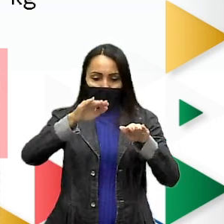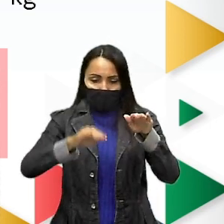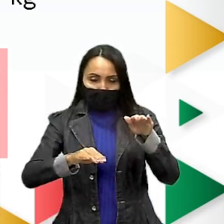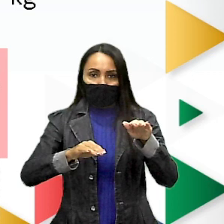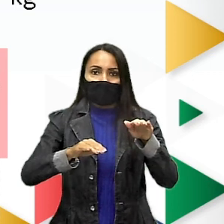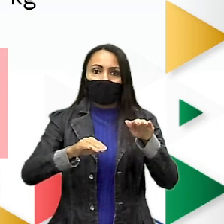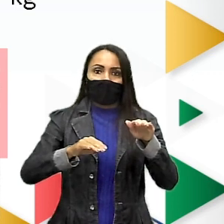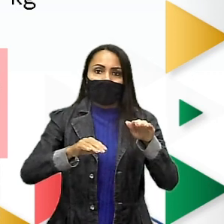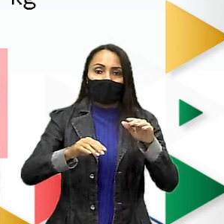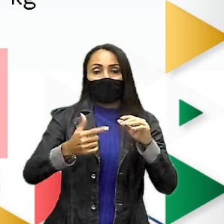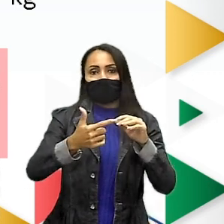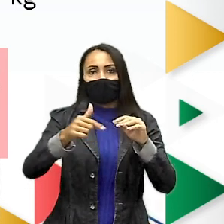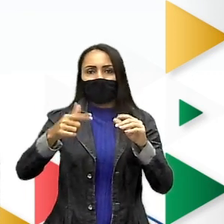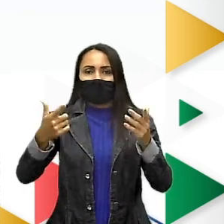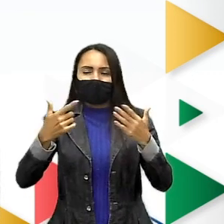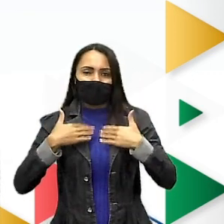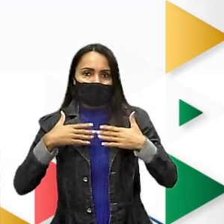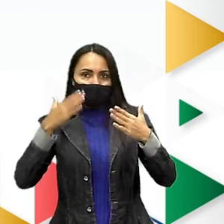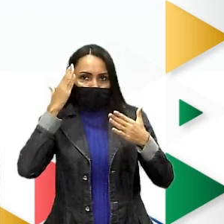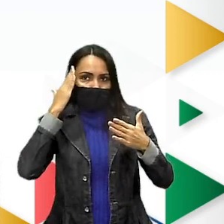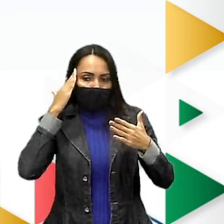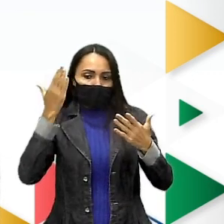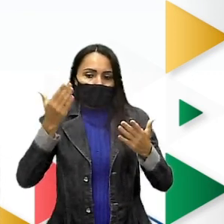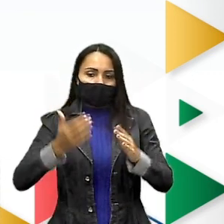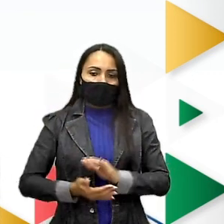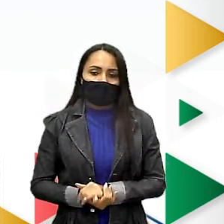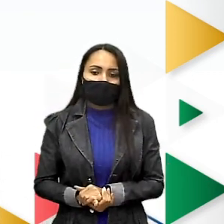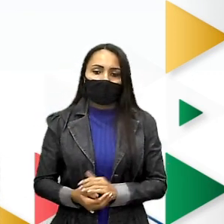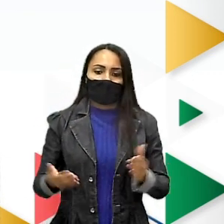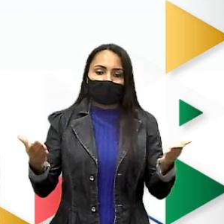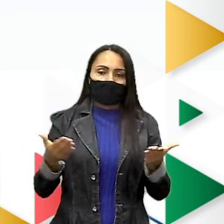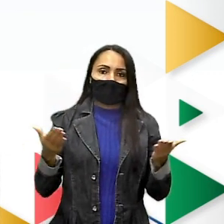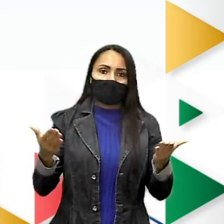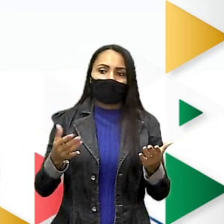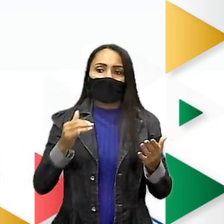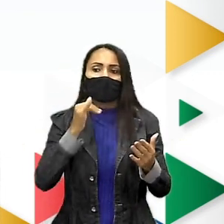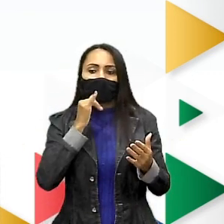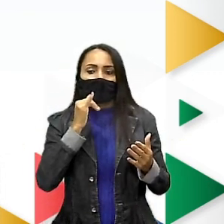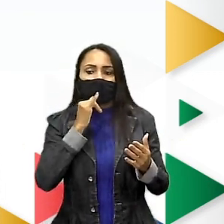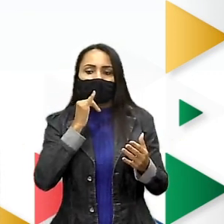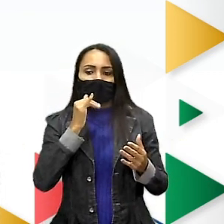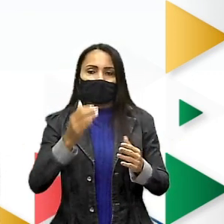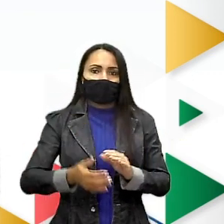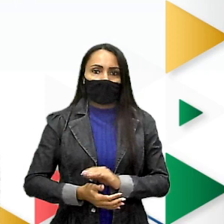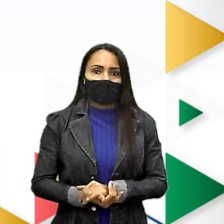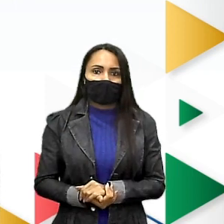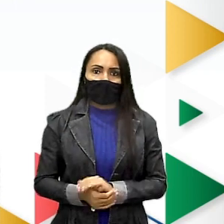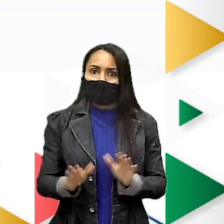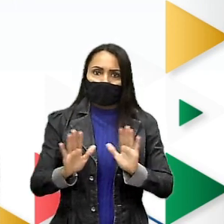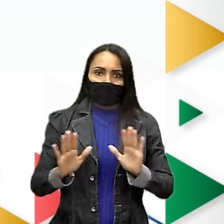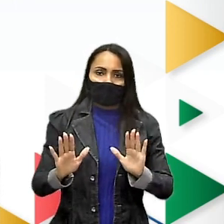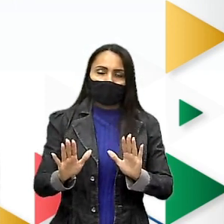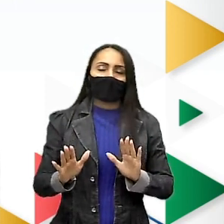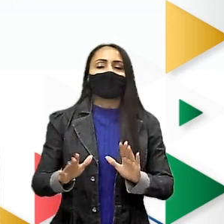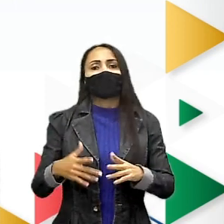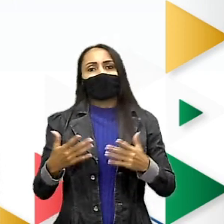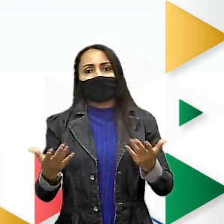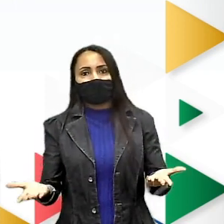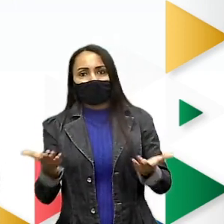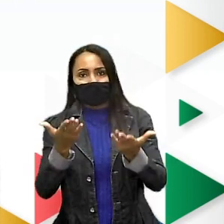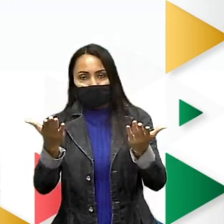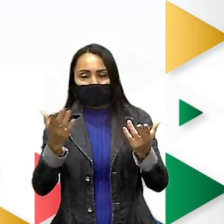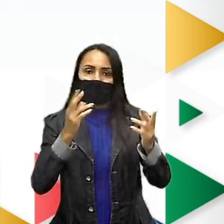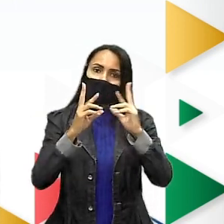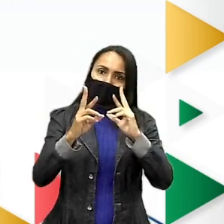que 27. Tranquilo, então? Agora um exemplozinho. Dá tempo, né? Dá tempo de resolver isso aí? Dá não? Vou deixar para